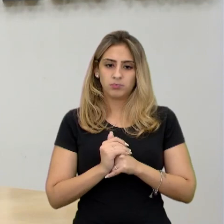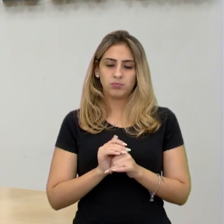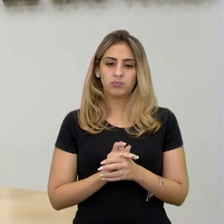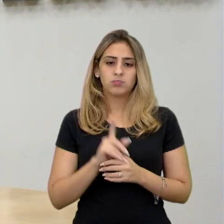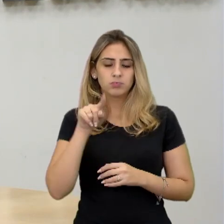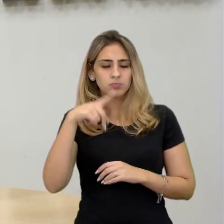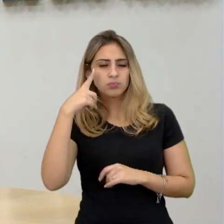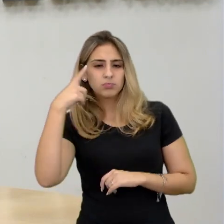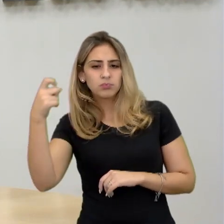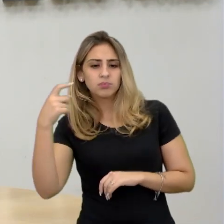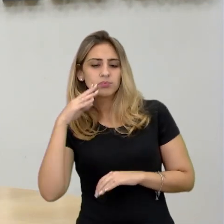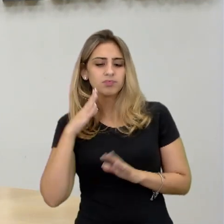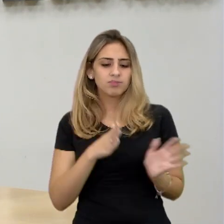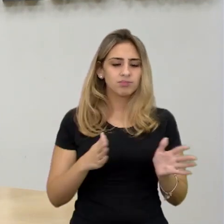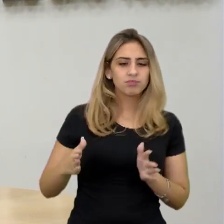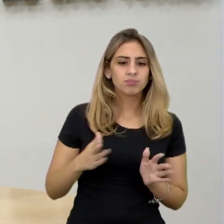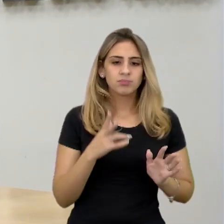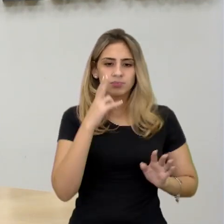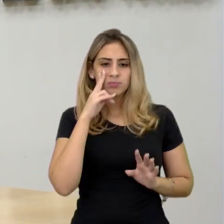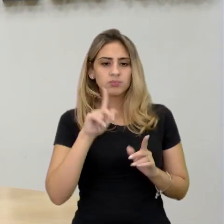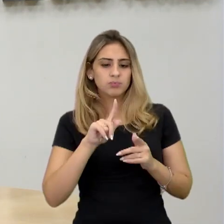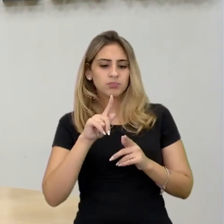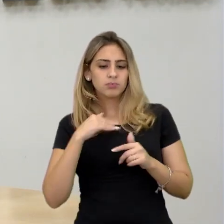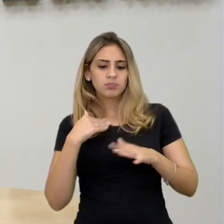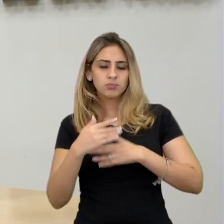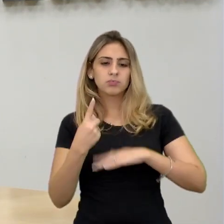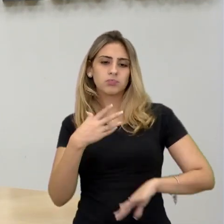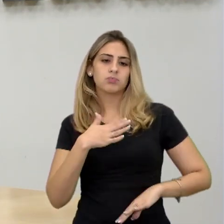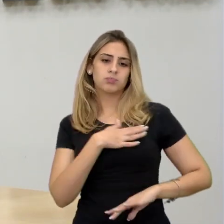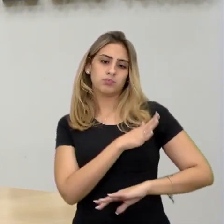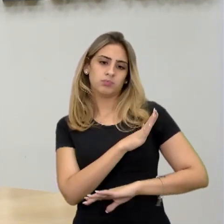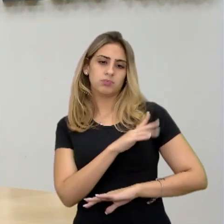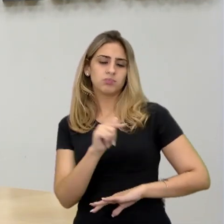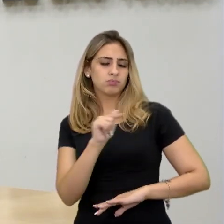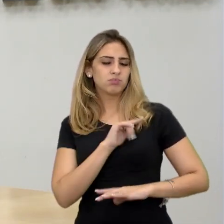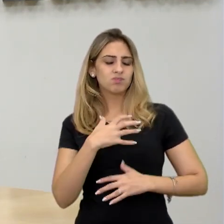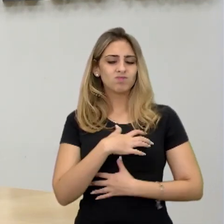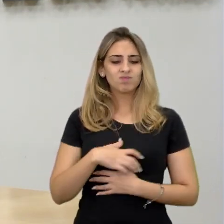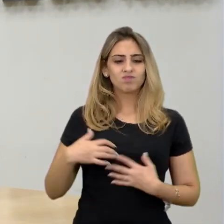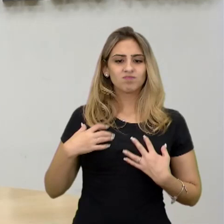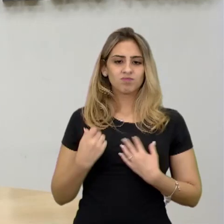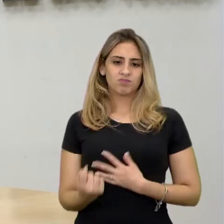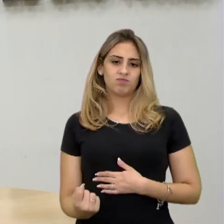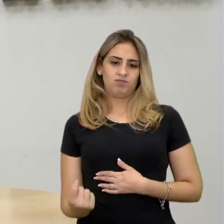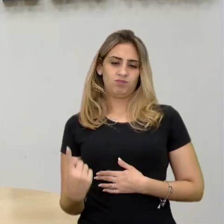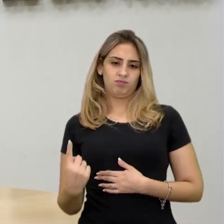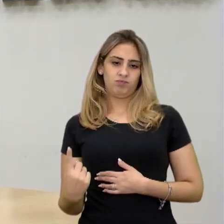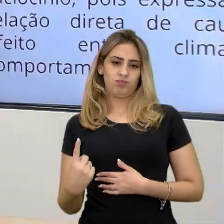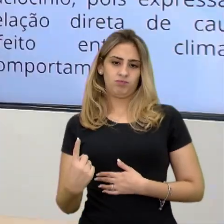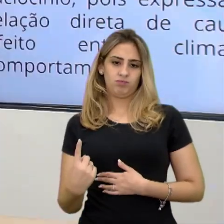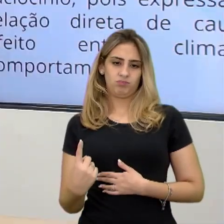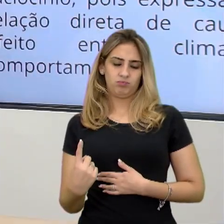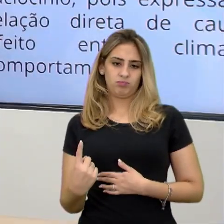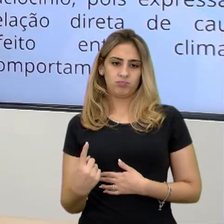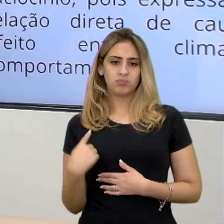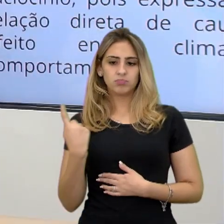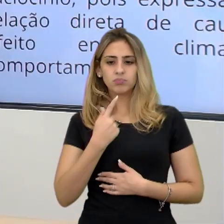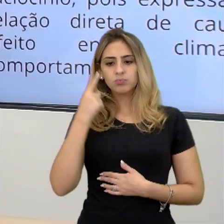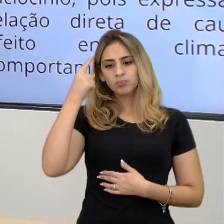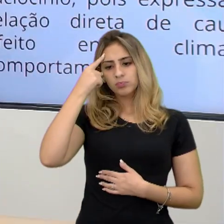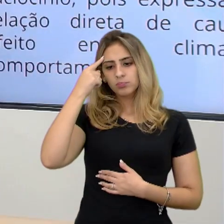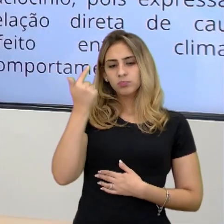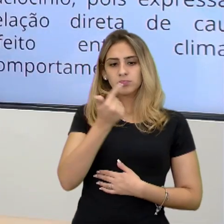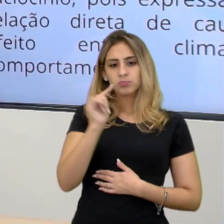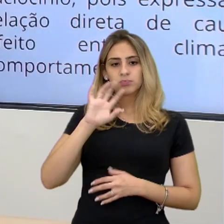é uma ideia que parece que gera ali um preconceito, Exato. gera uma sensação esquisita, né? Sim, sim. Inclusive, se a gente pensar também os